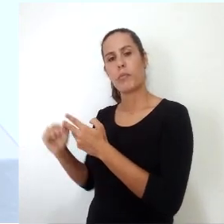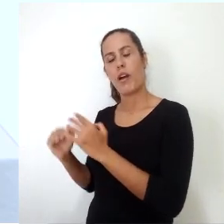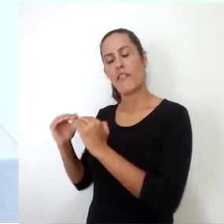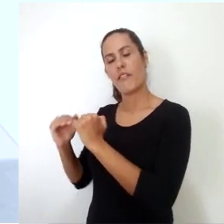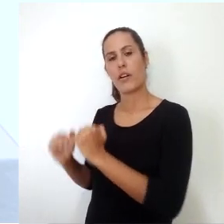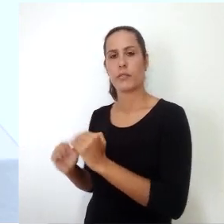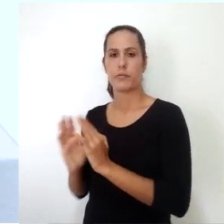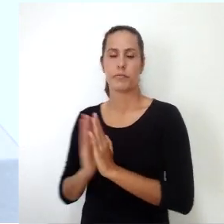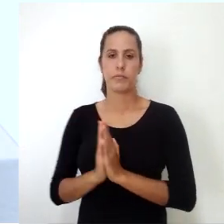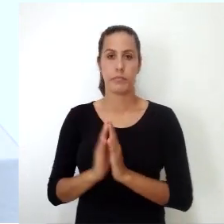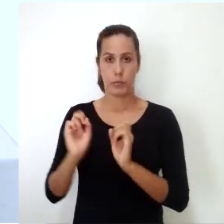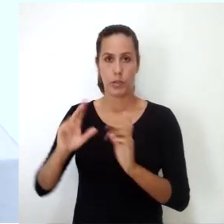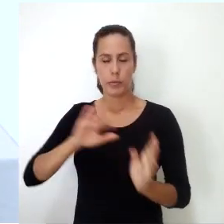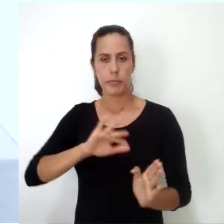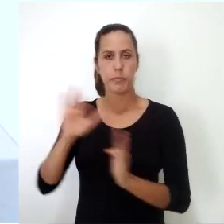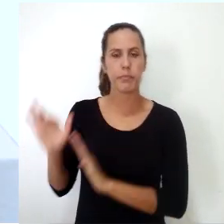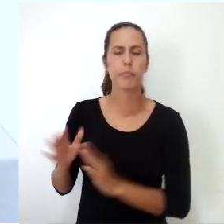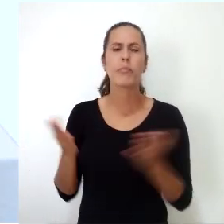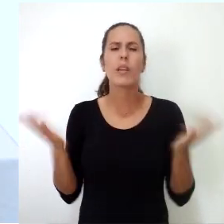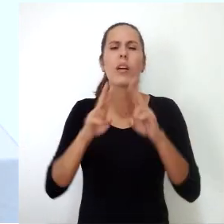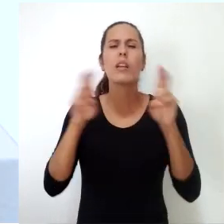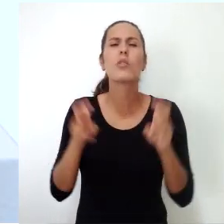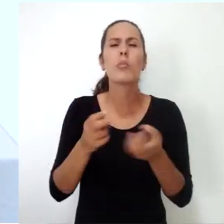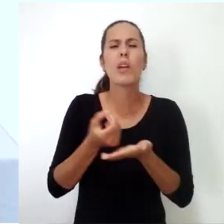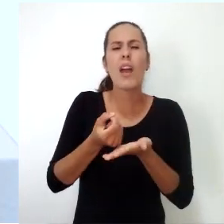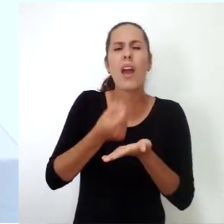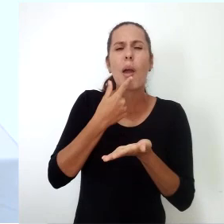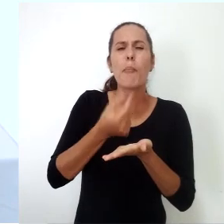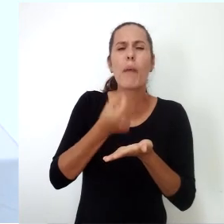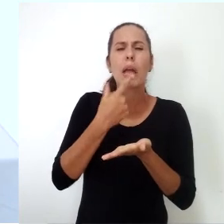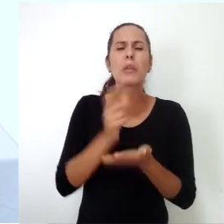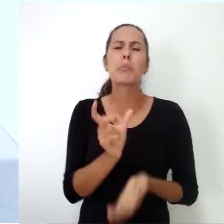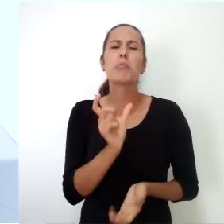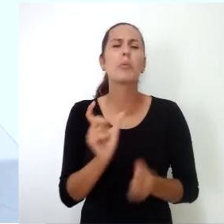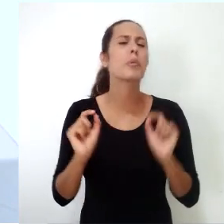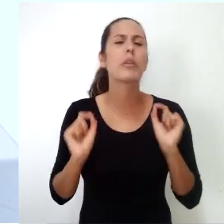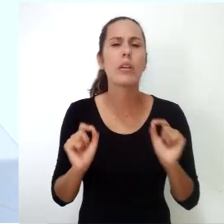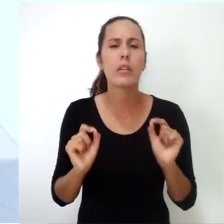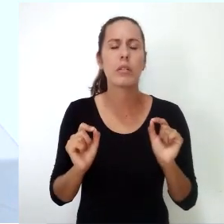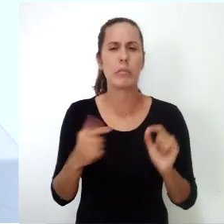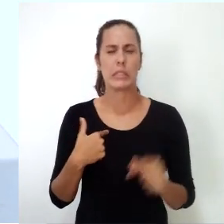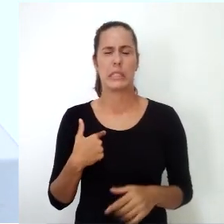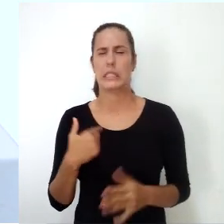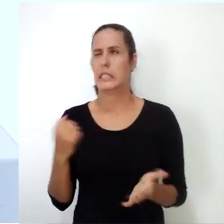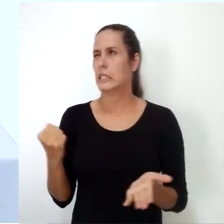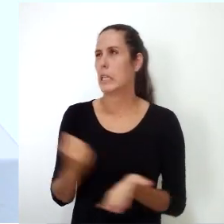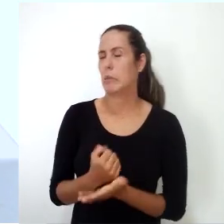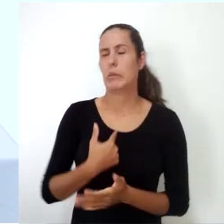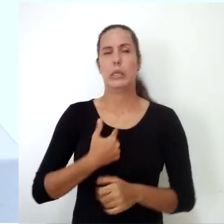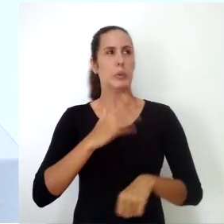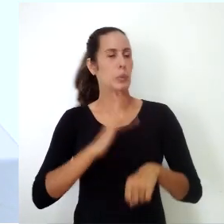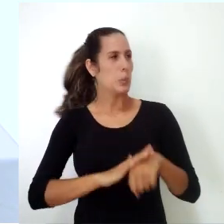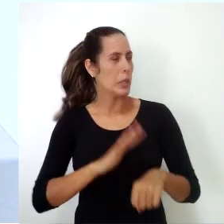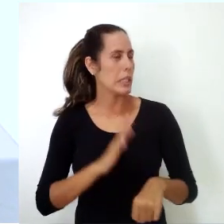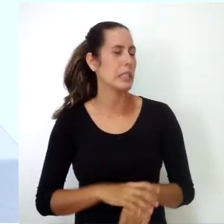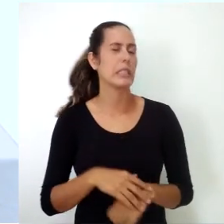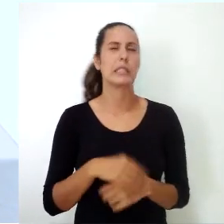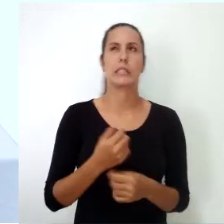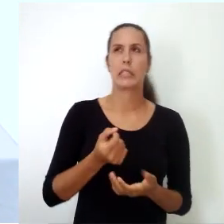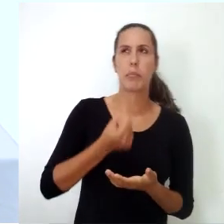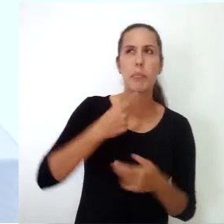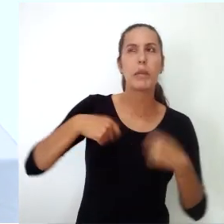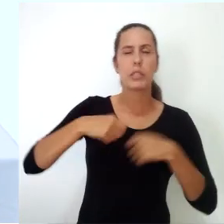Bora agora falar sobre remédio. O que é um remédio? Quando se fala de remédio, você já pensa, poxa, eu estou doente, eu